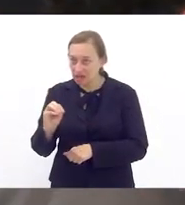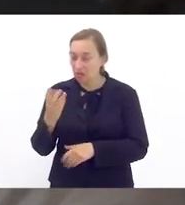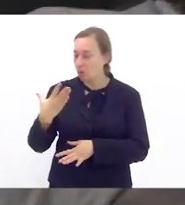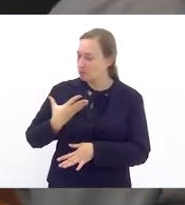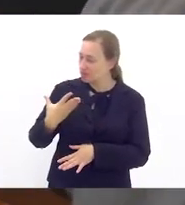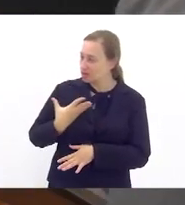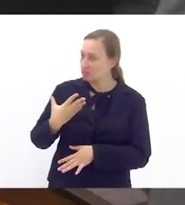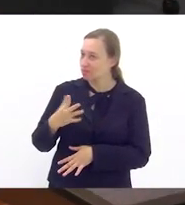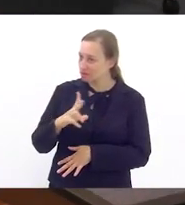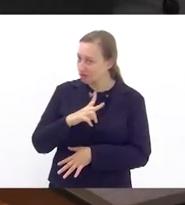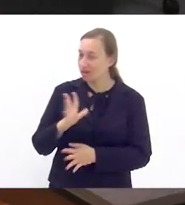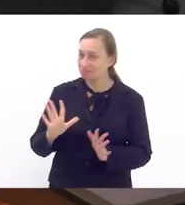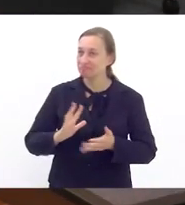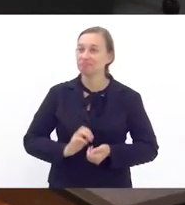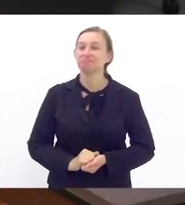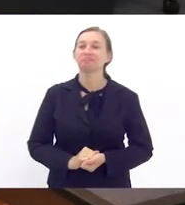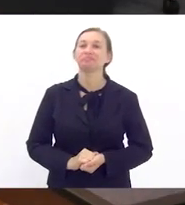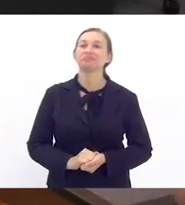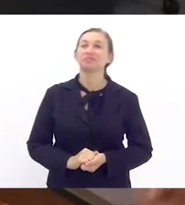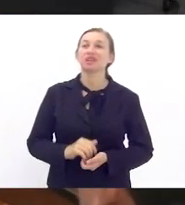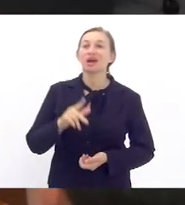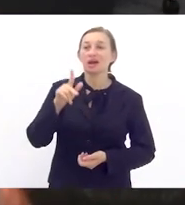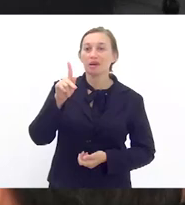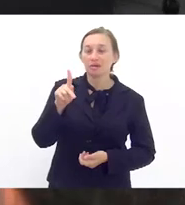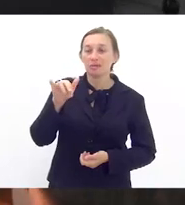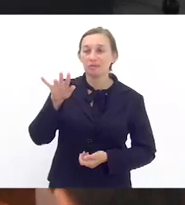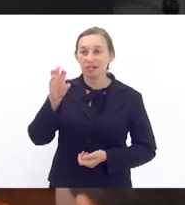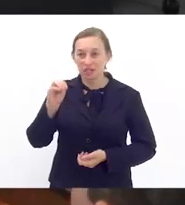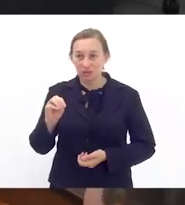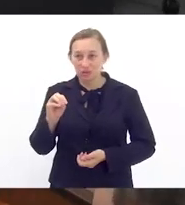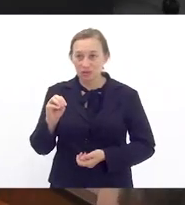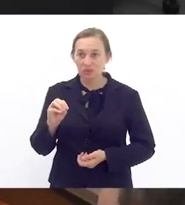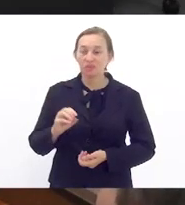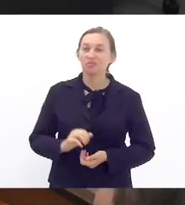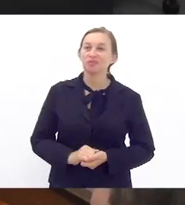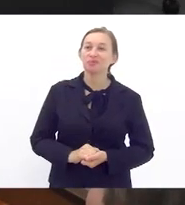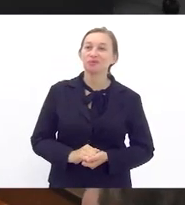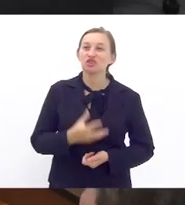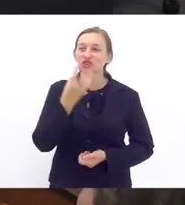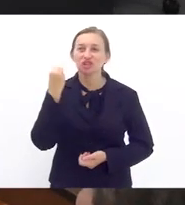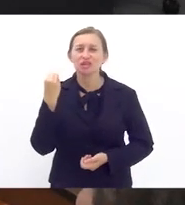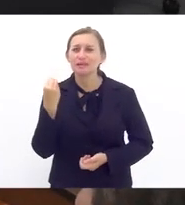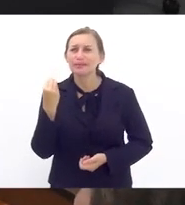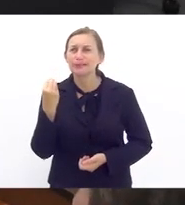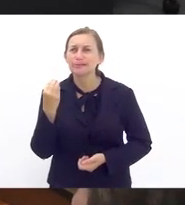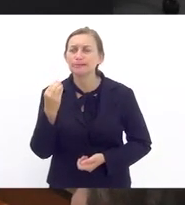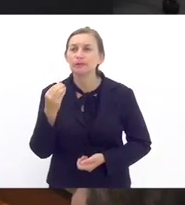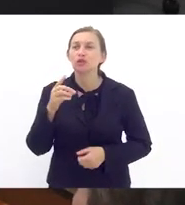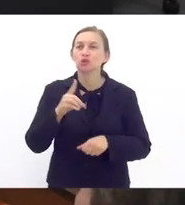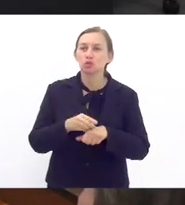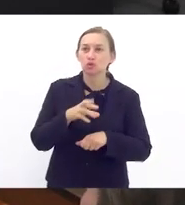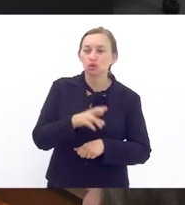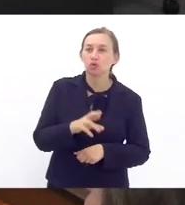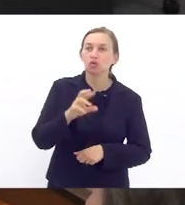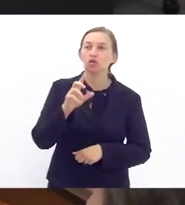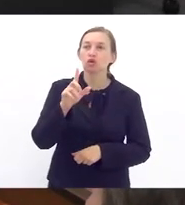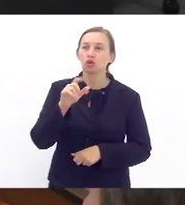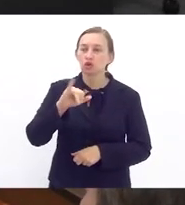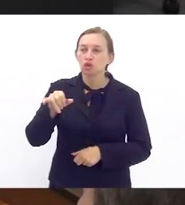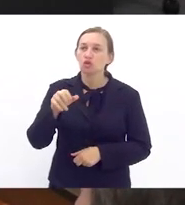amigo pessoal, Plínio, coordenador do CODECON, eu esqueci o... Doutor Júlio.